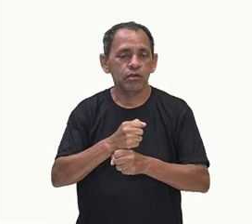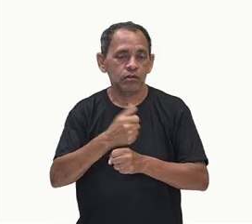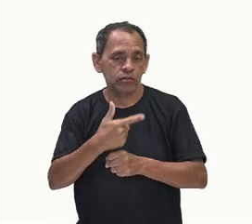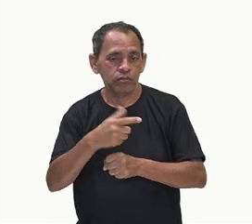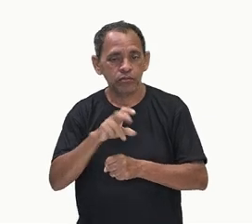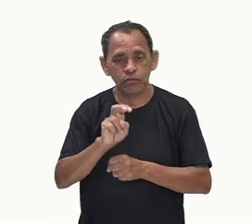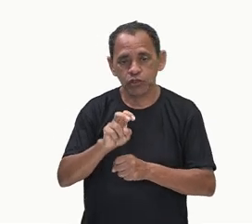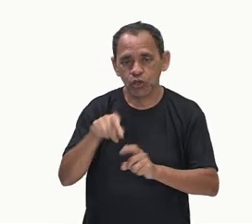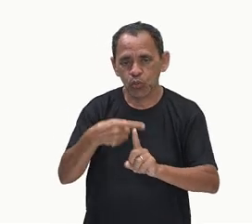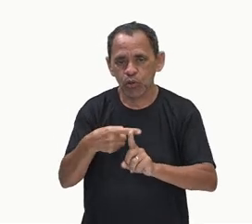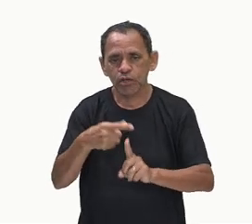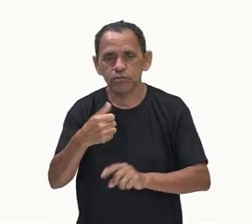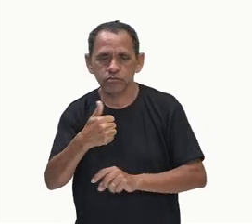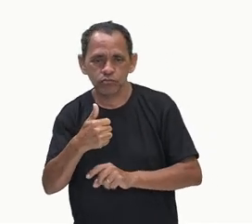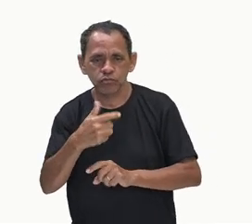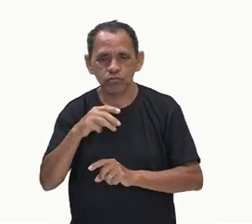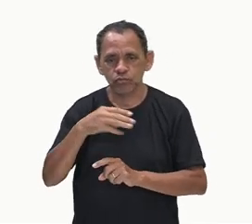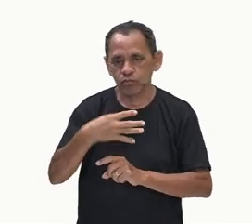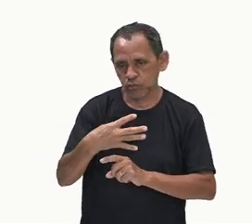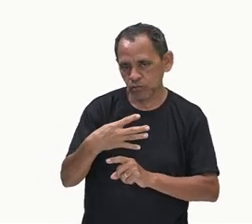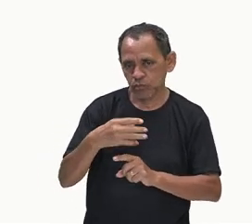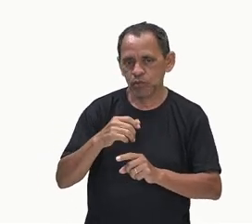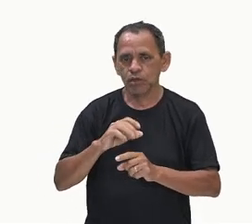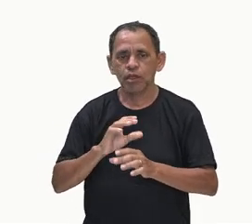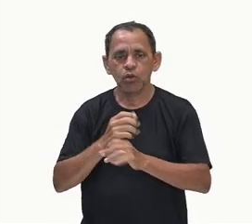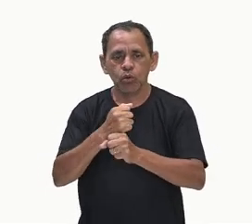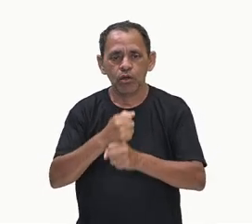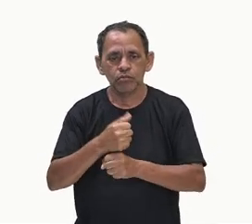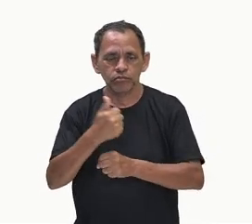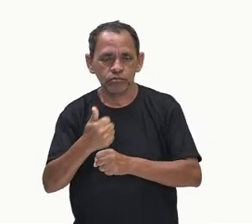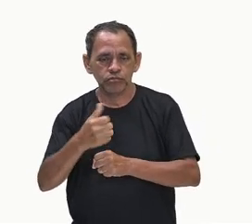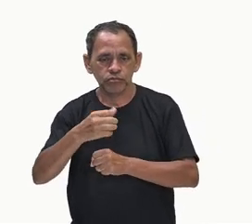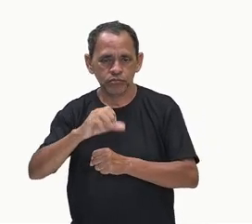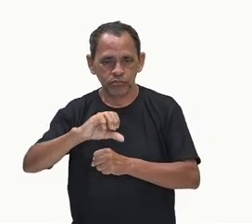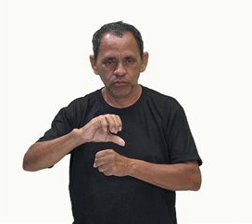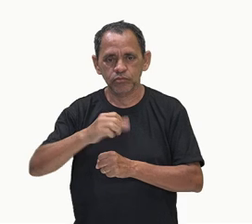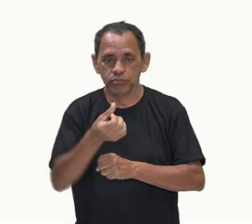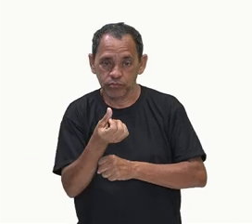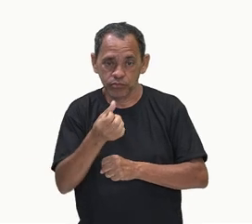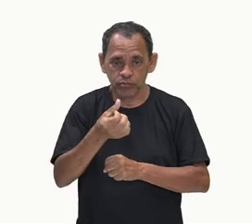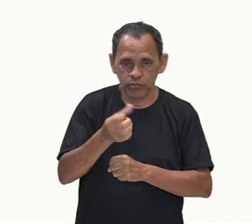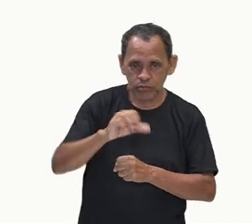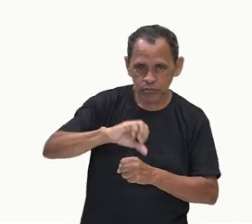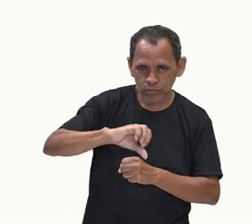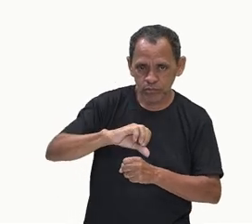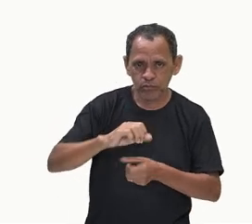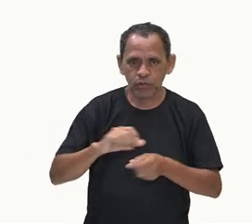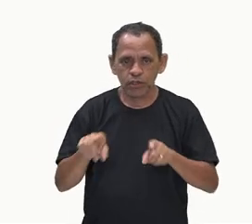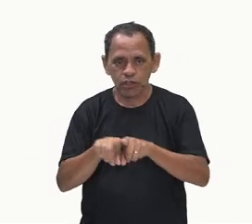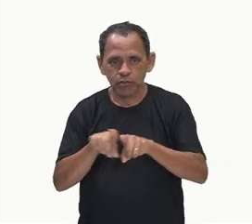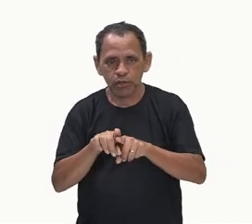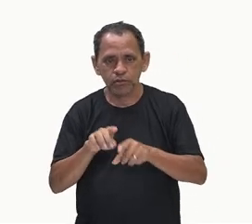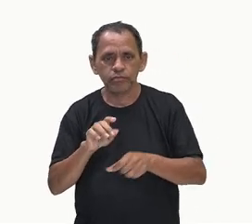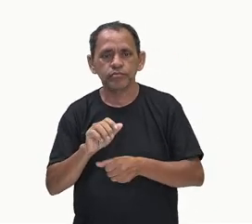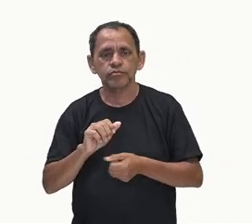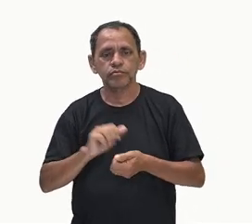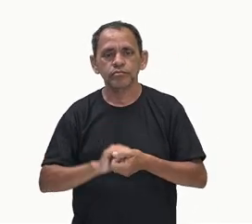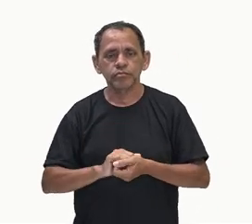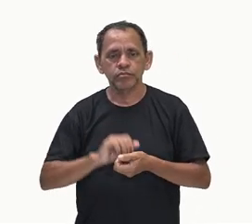144 = 169 então a qu é igual a